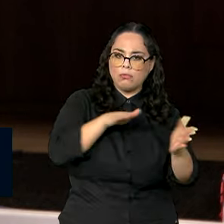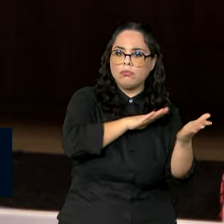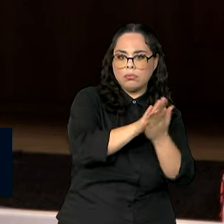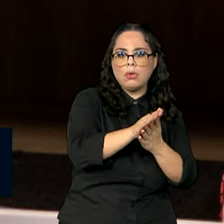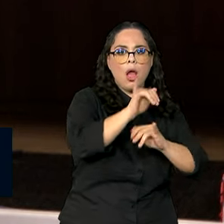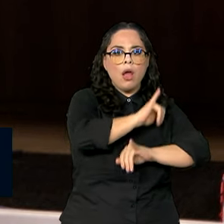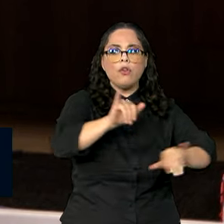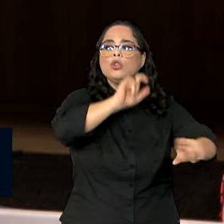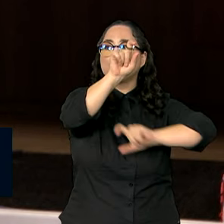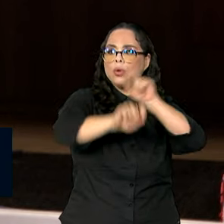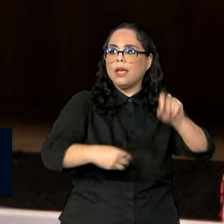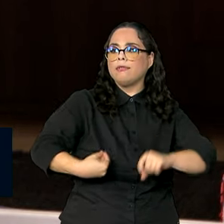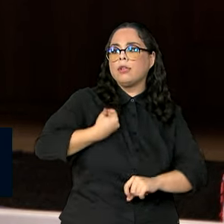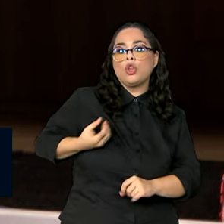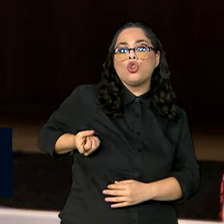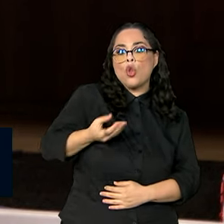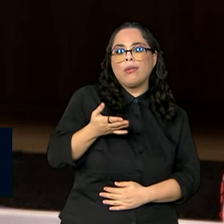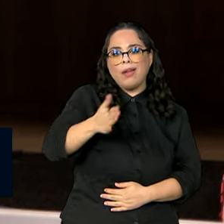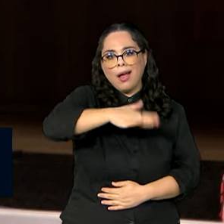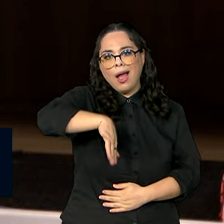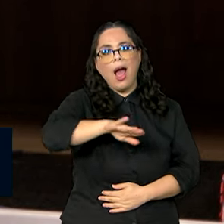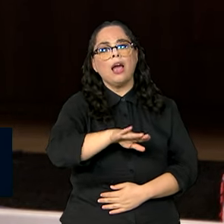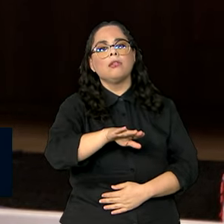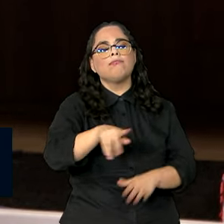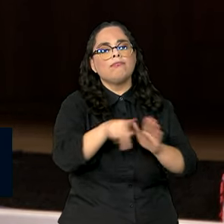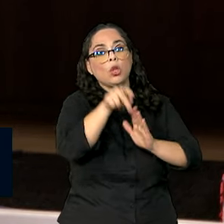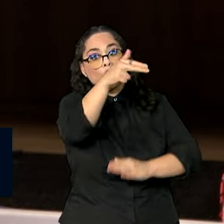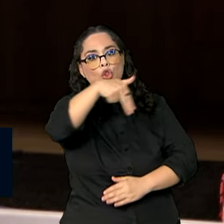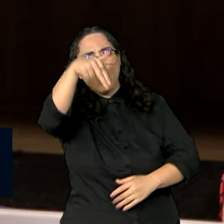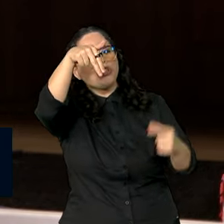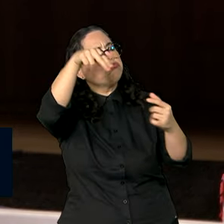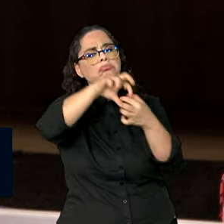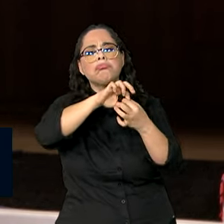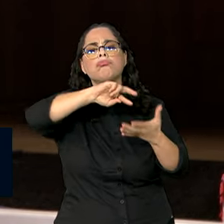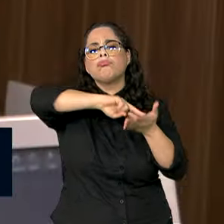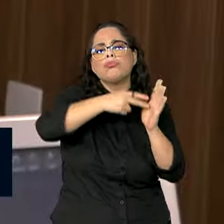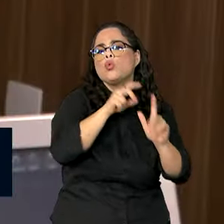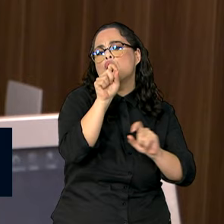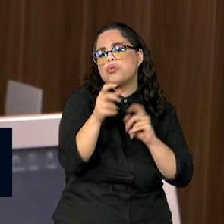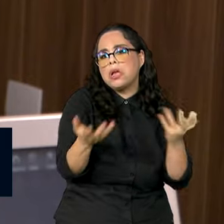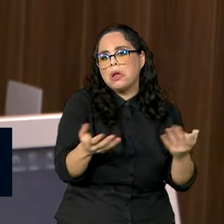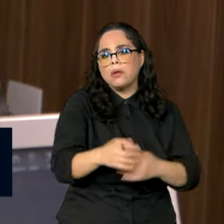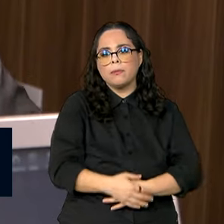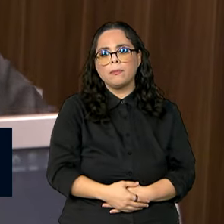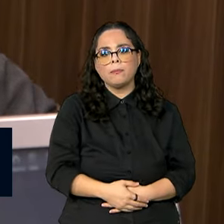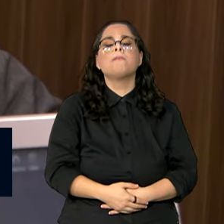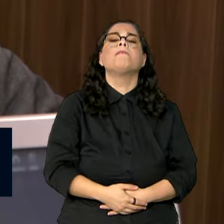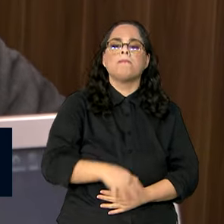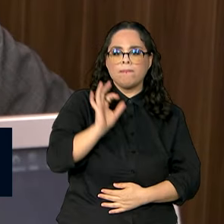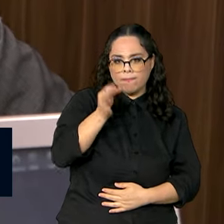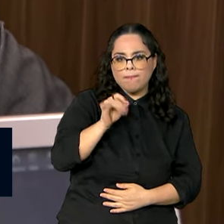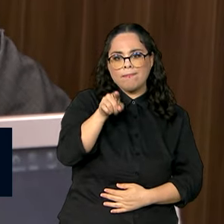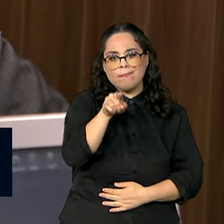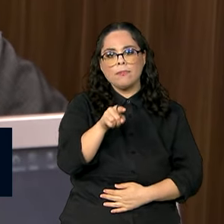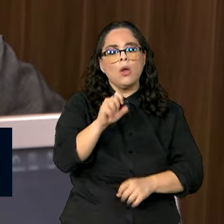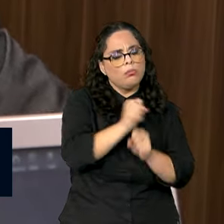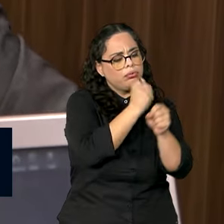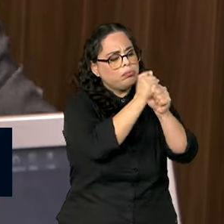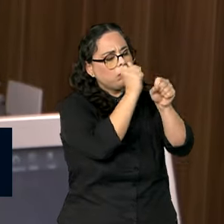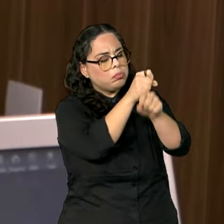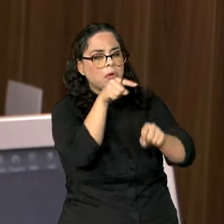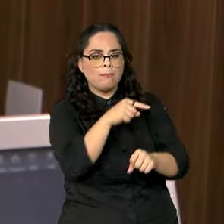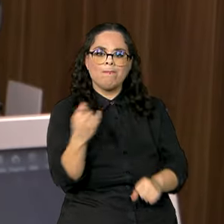de licitação para uma nova fase da obra no Eixo Norte. O que será feito por lá? Essa obra, ela é